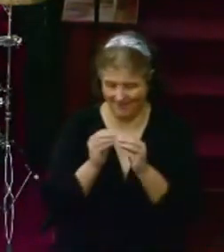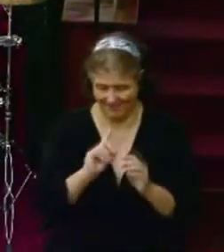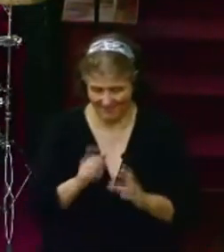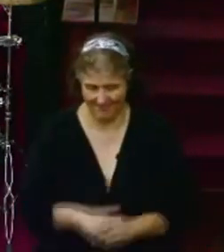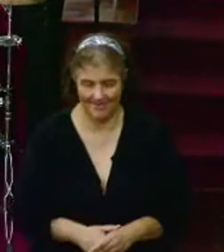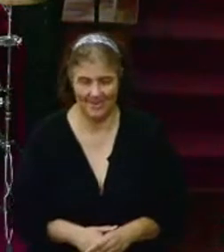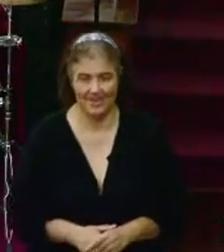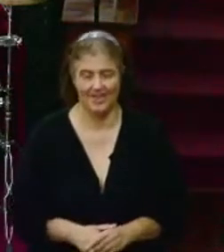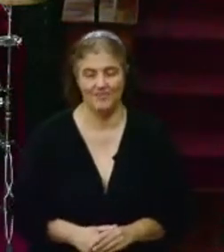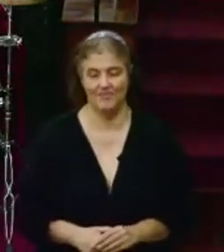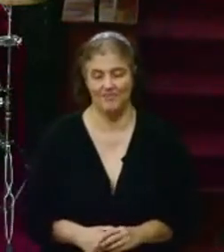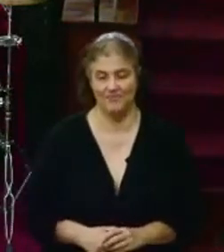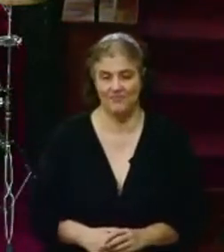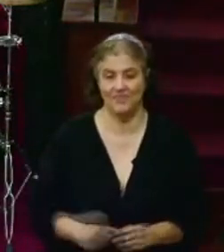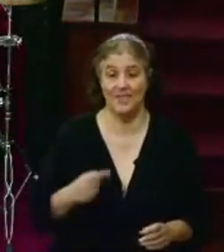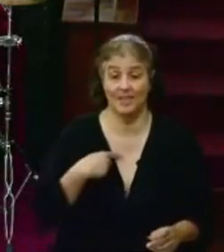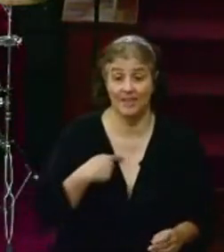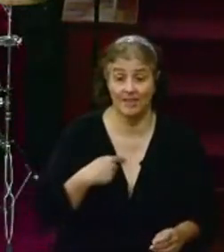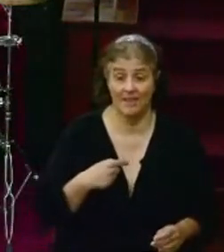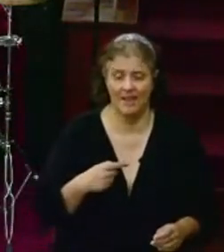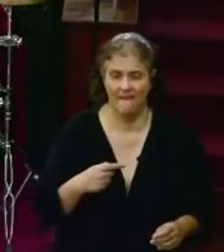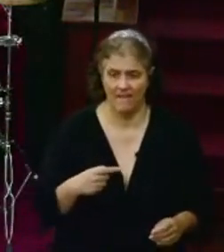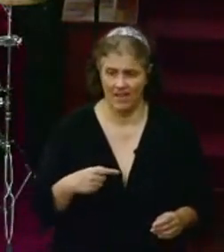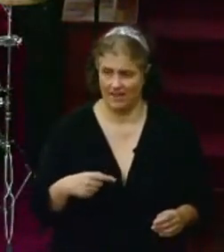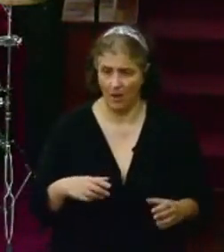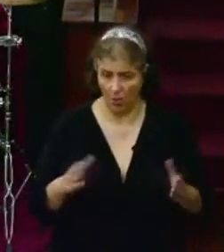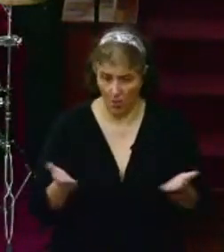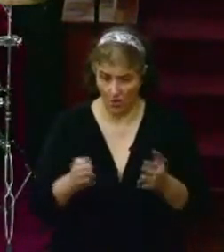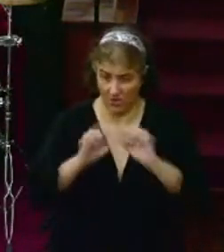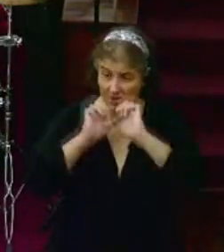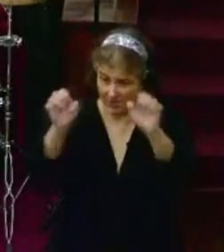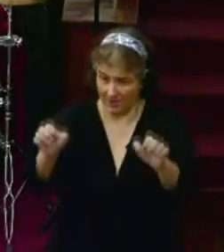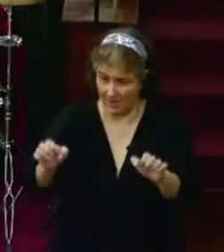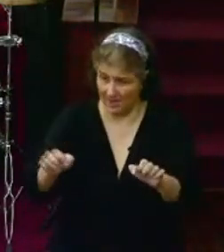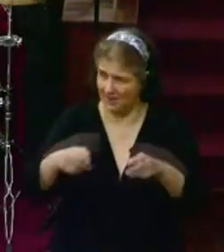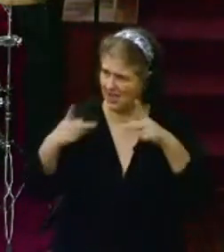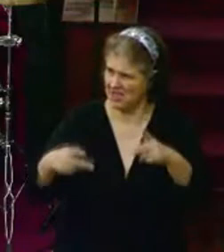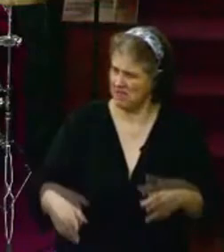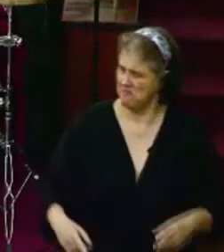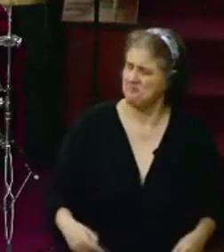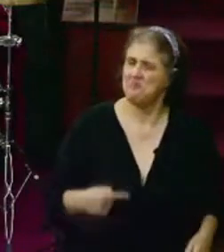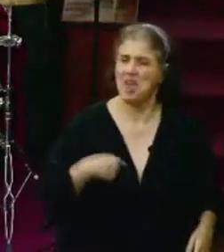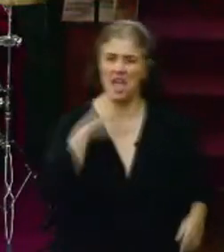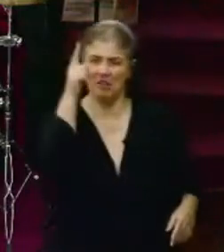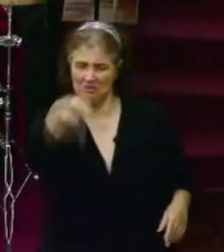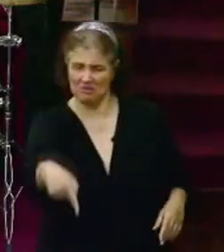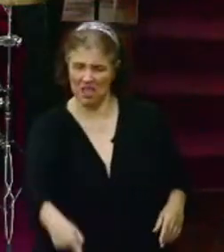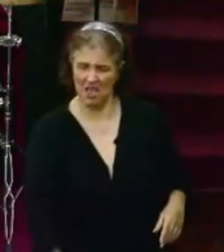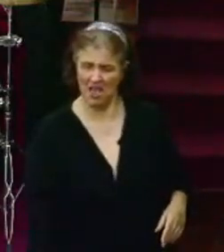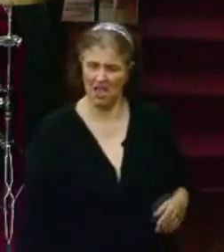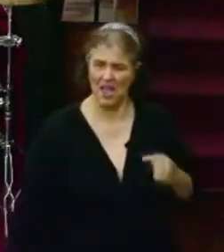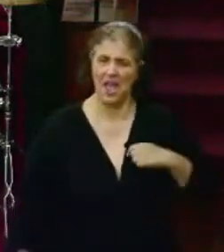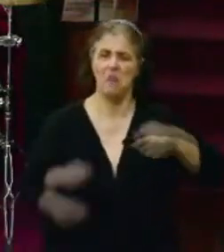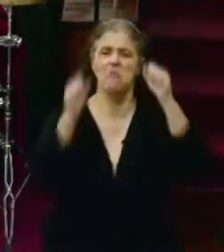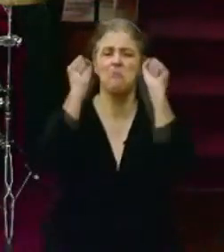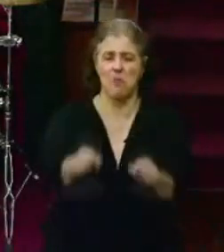pregado por aí, que as pessoas dizem assim: eu tenho os meus direitos, eu sou filho do rei, e eu vou exigir os meus direitos. E tem pessoas